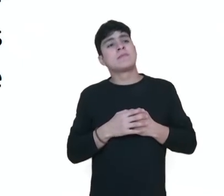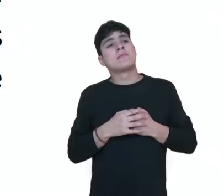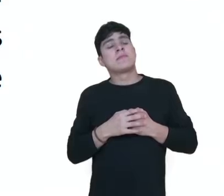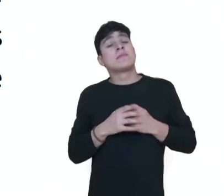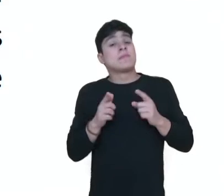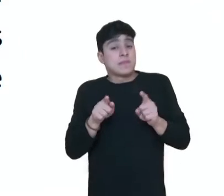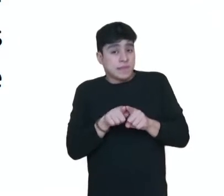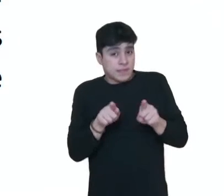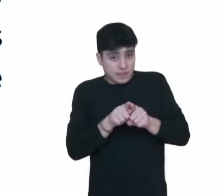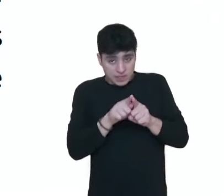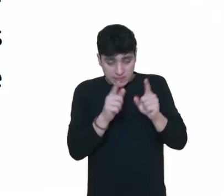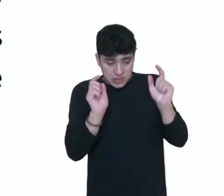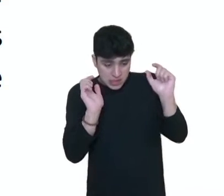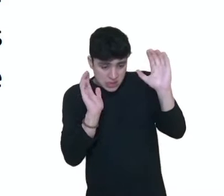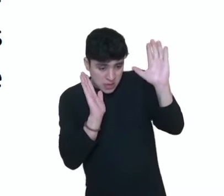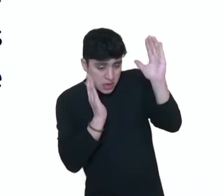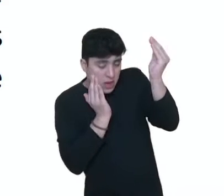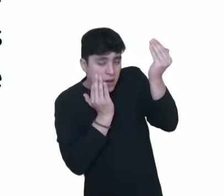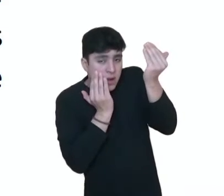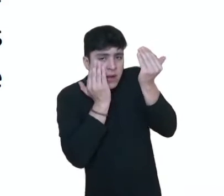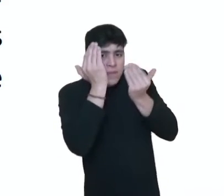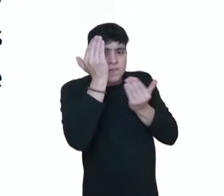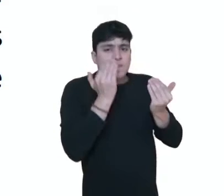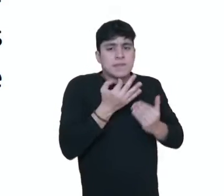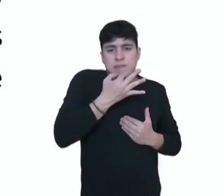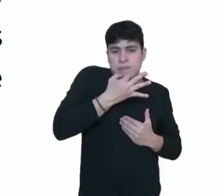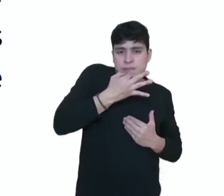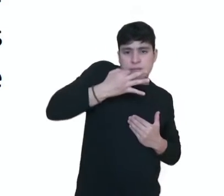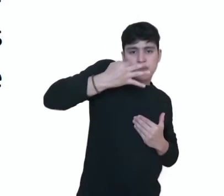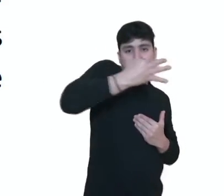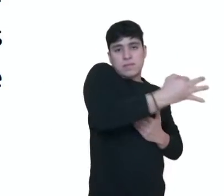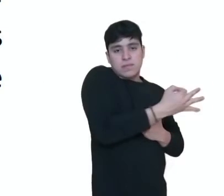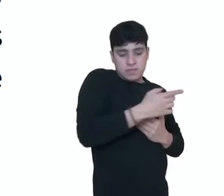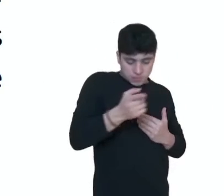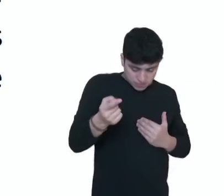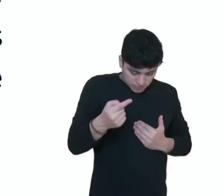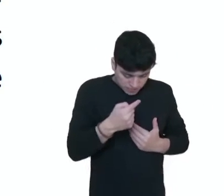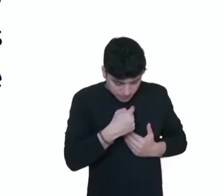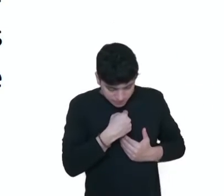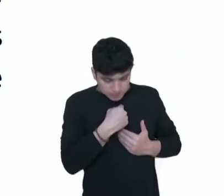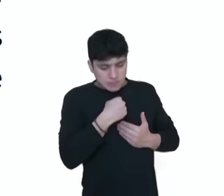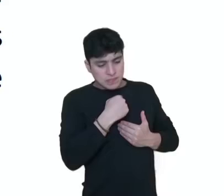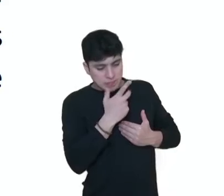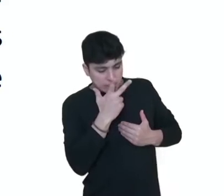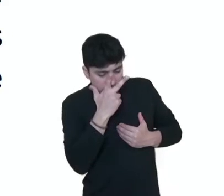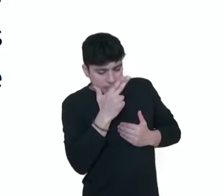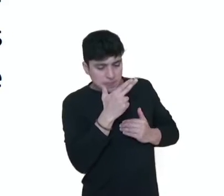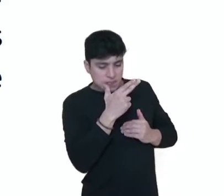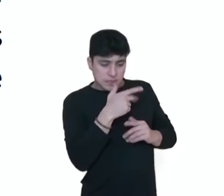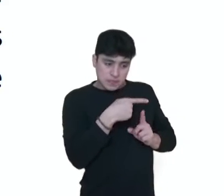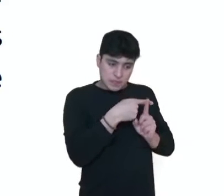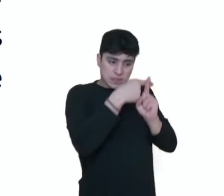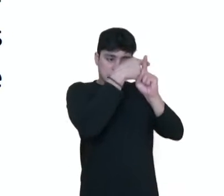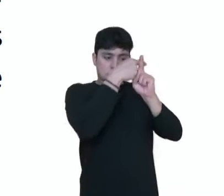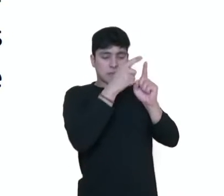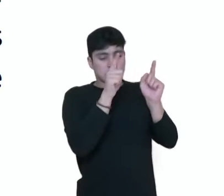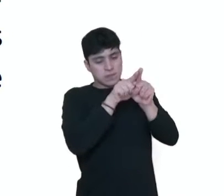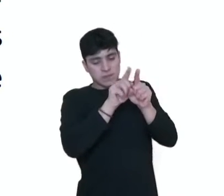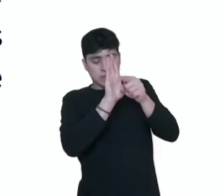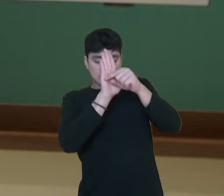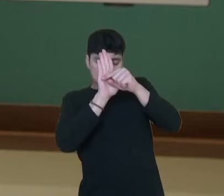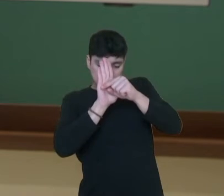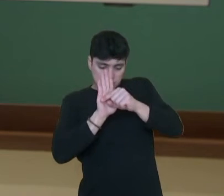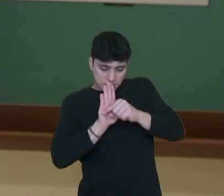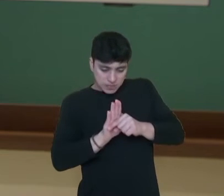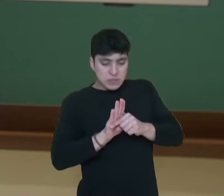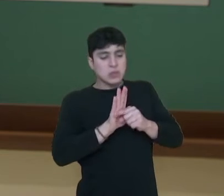É muito importante desenvolvermos uma autocrítica de nossas ações e expectativas em relação ao que se busca